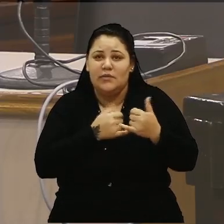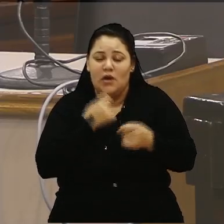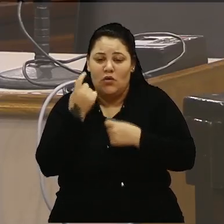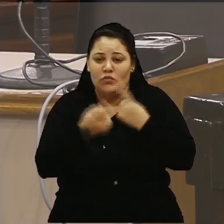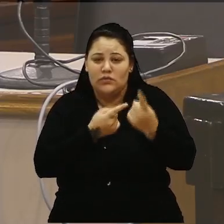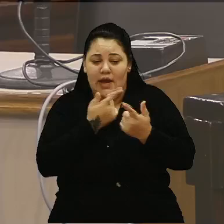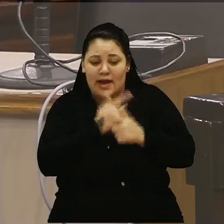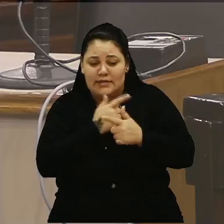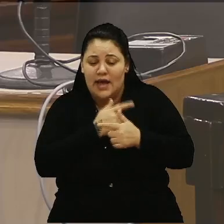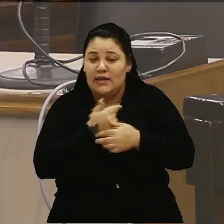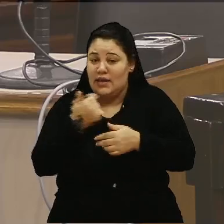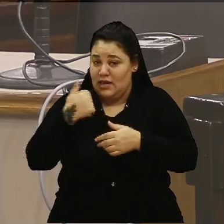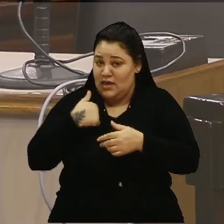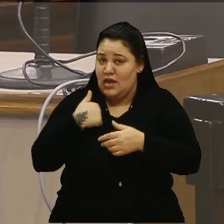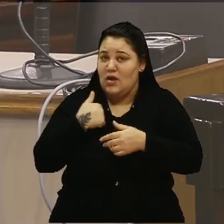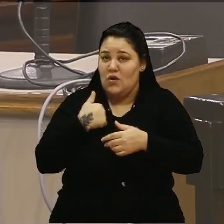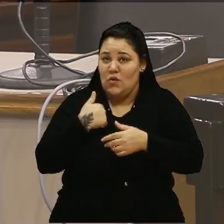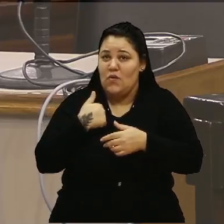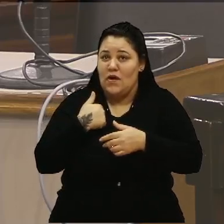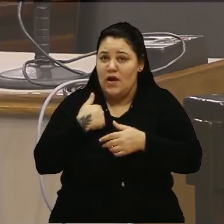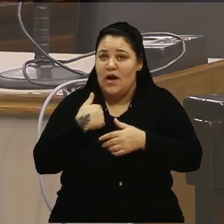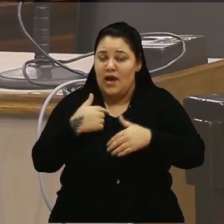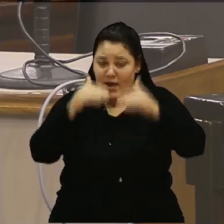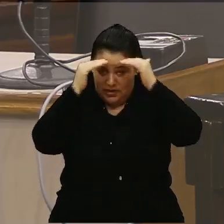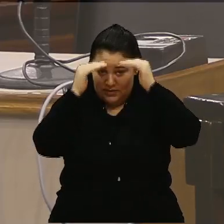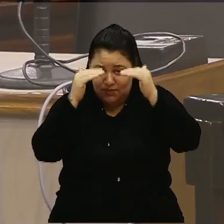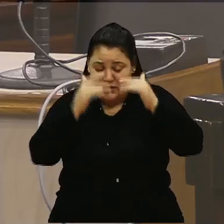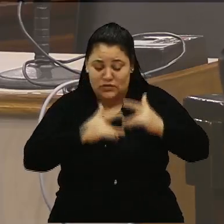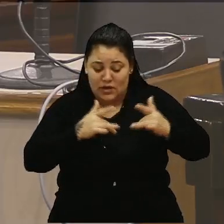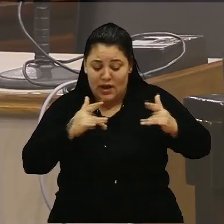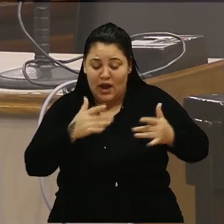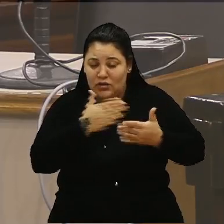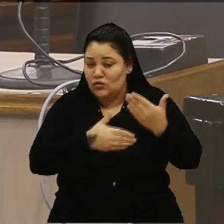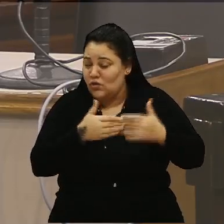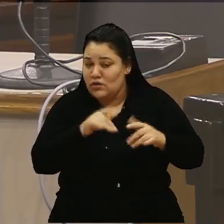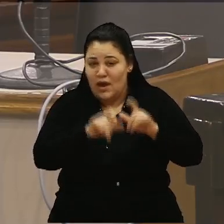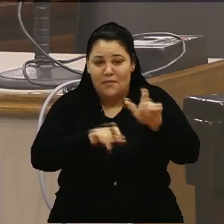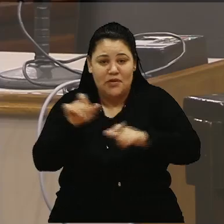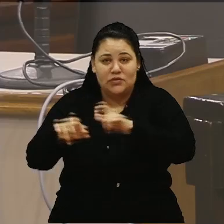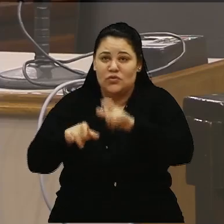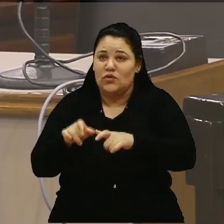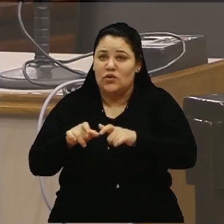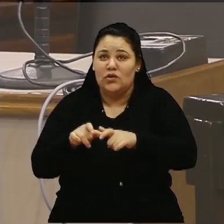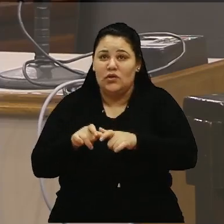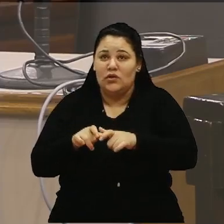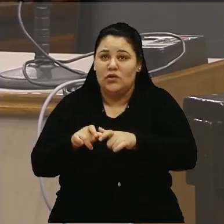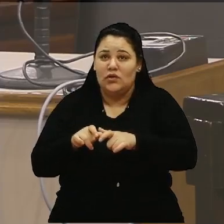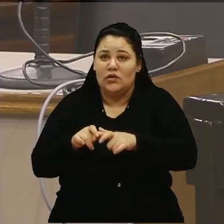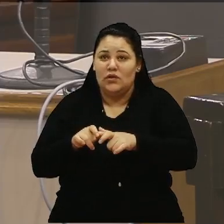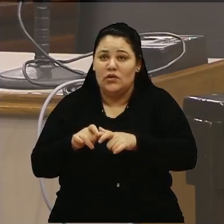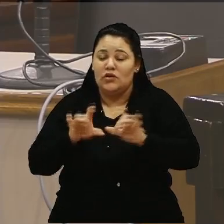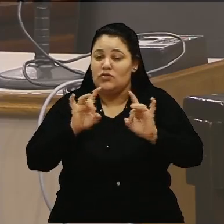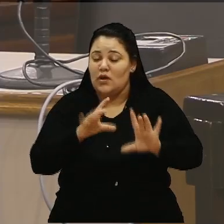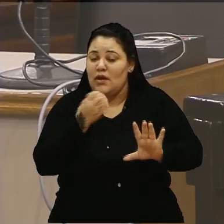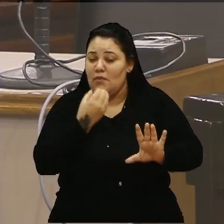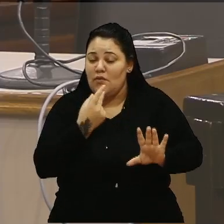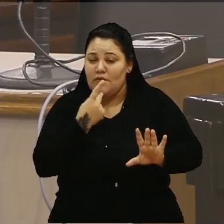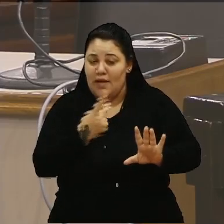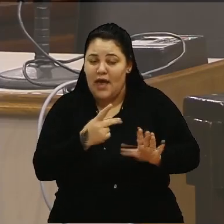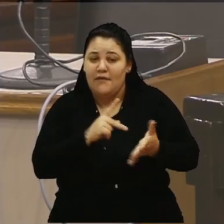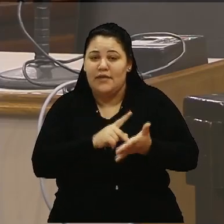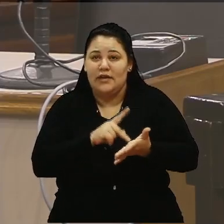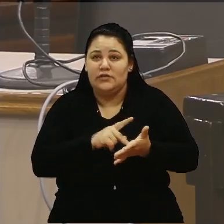pelo contrário, respeito e sou solidário a todas essas pessoas inocentes, tanto de um lado quanto do outro. Só que é bom que se diga aqui que